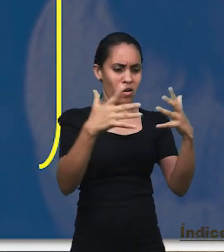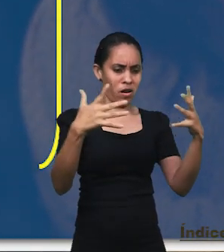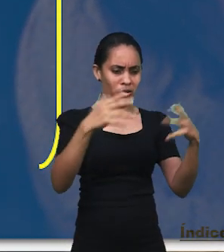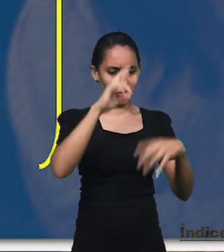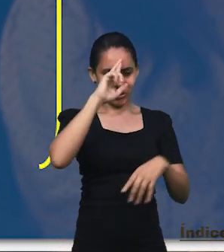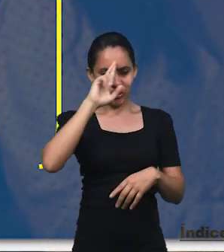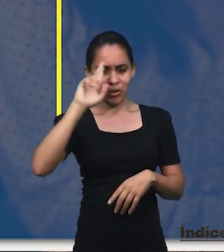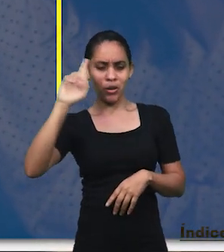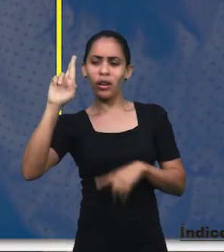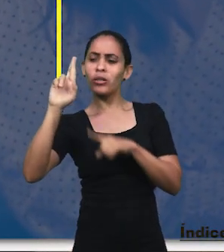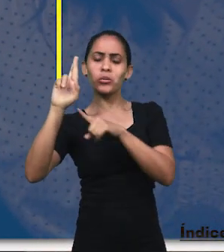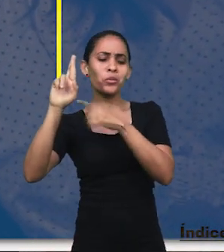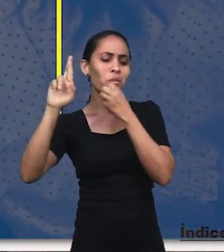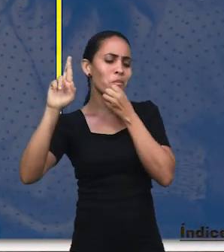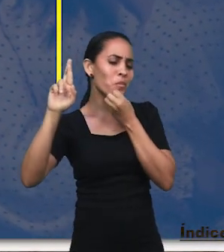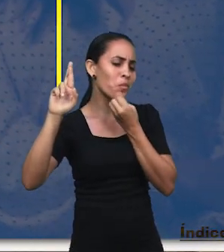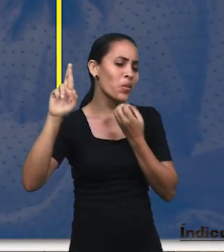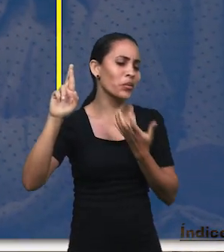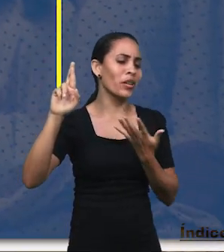amei.